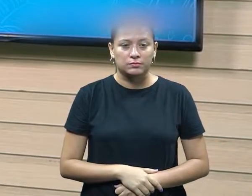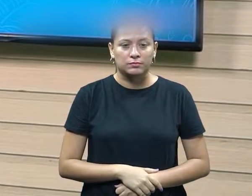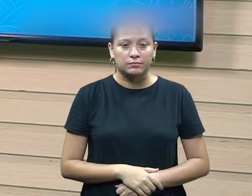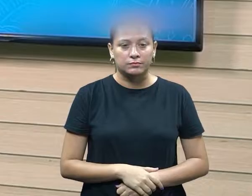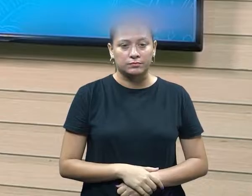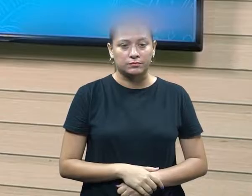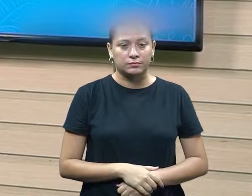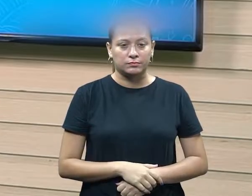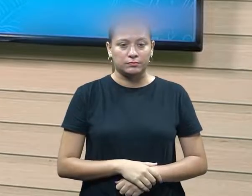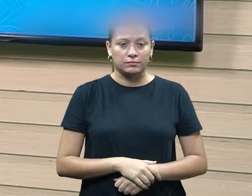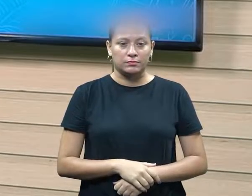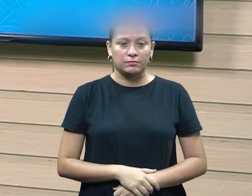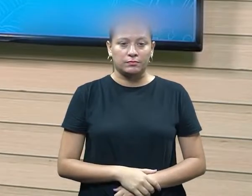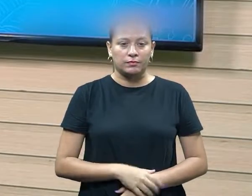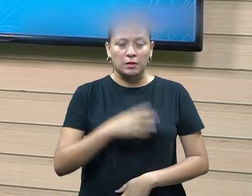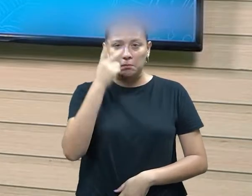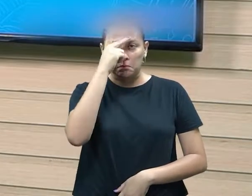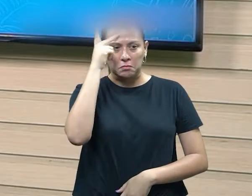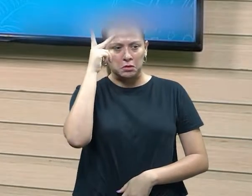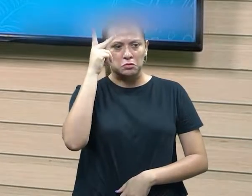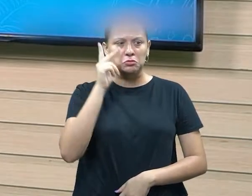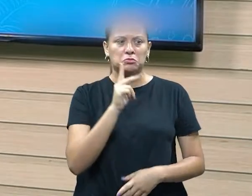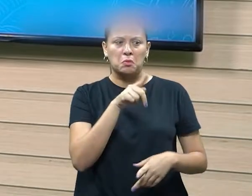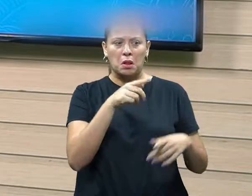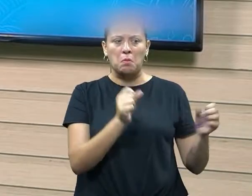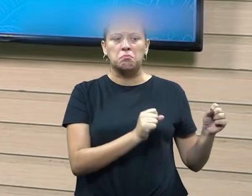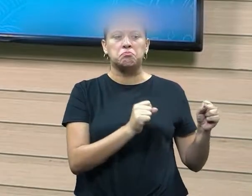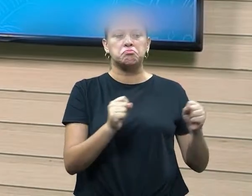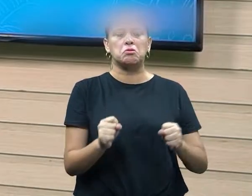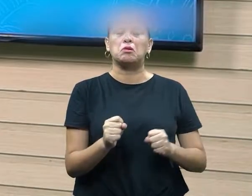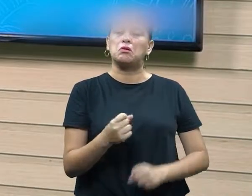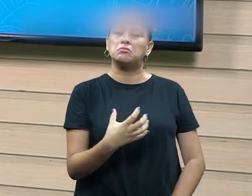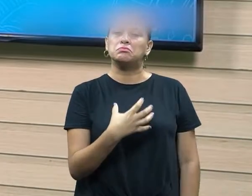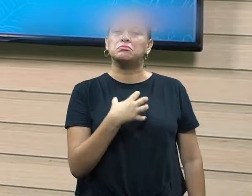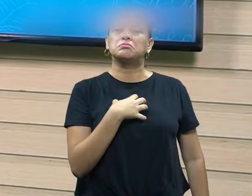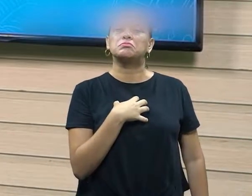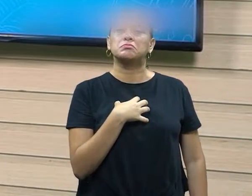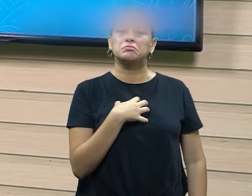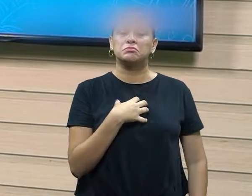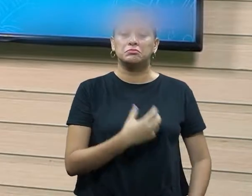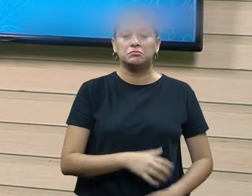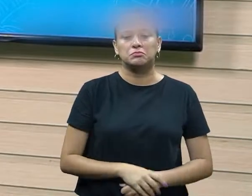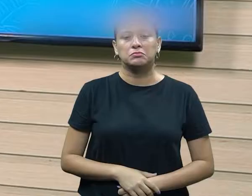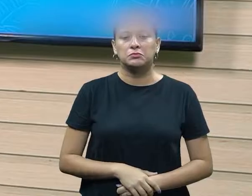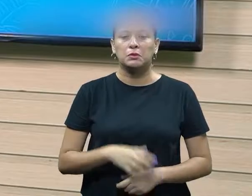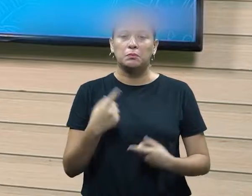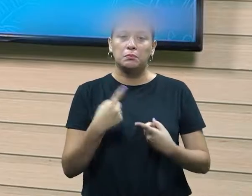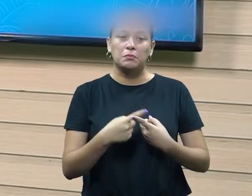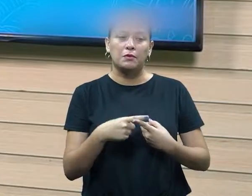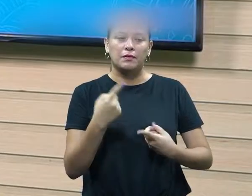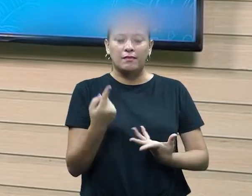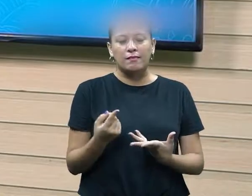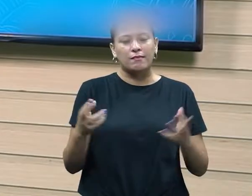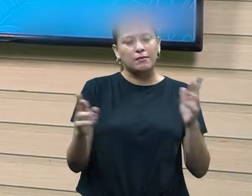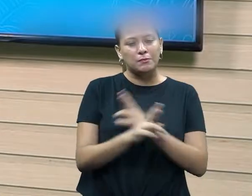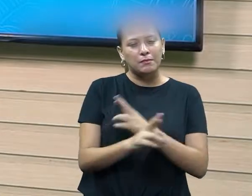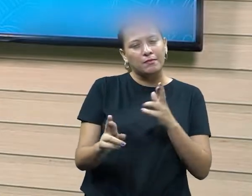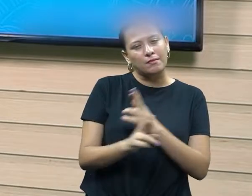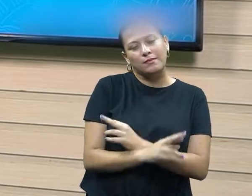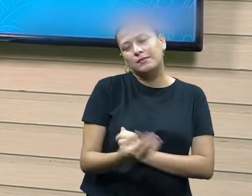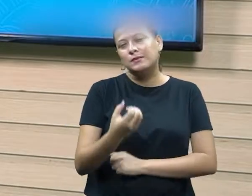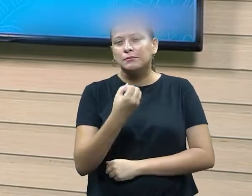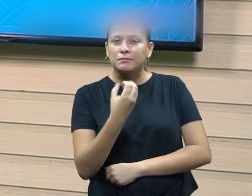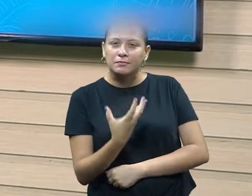a pessoa, vamos dizer, a gente chama logo uma pessoa de poderosa, né? Porque a pessoa é muito entrosada, a pessoa é muito bem relacionada, então